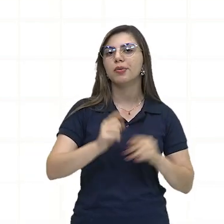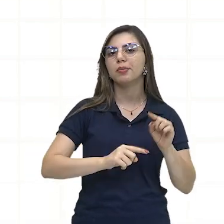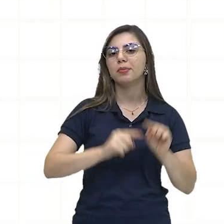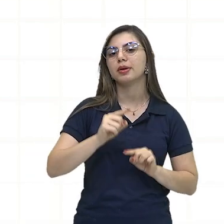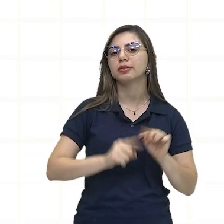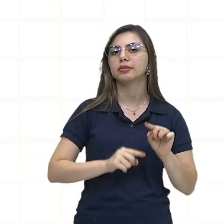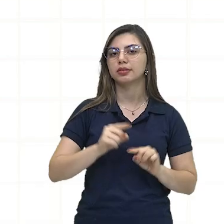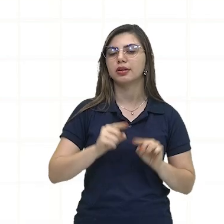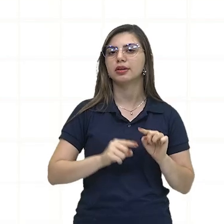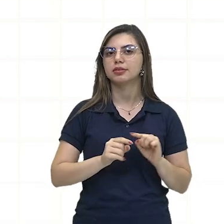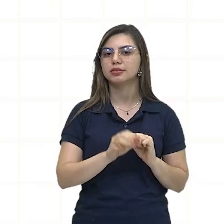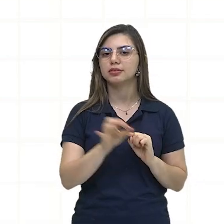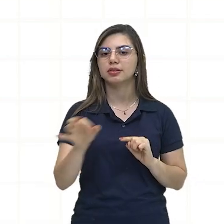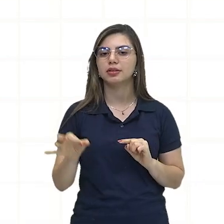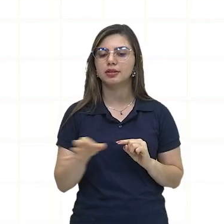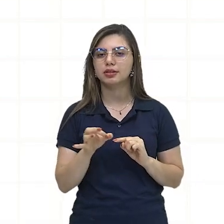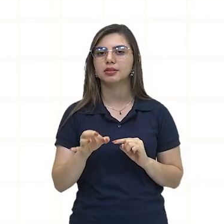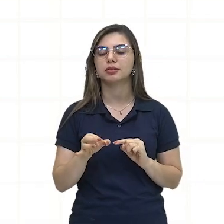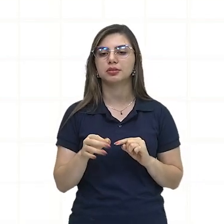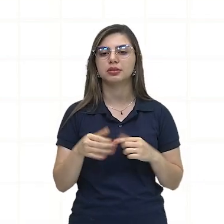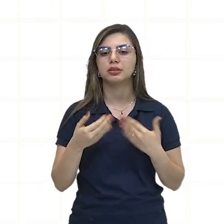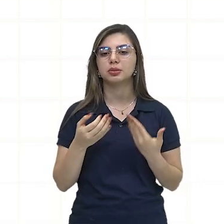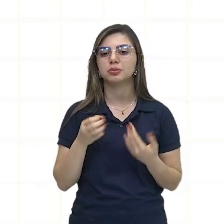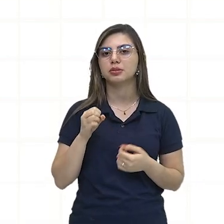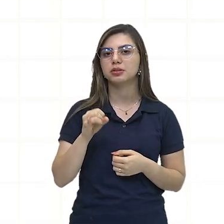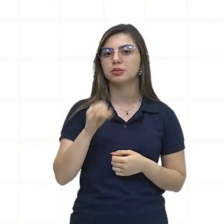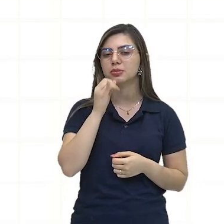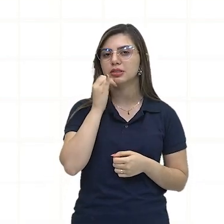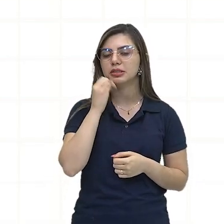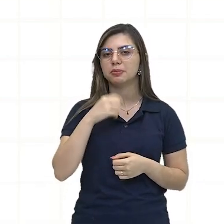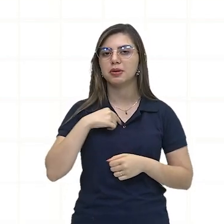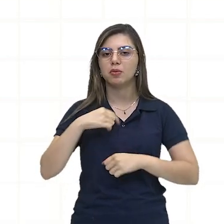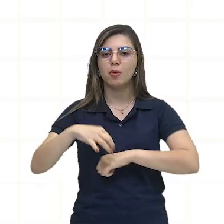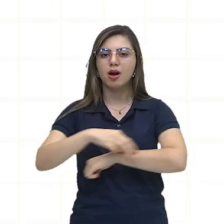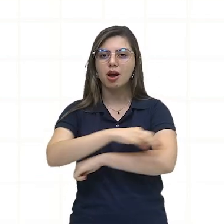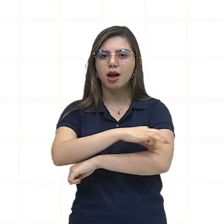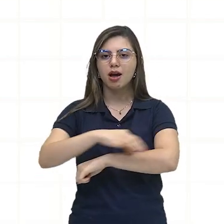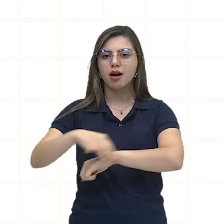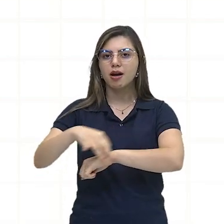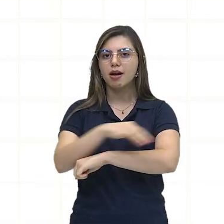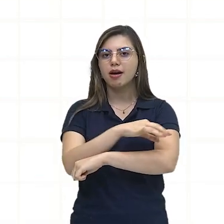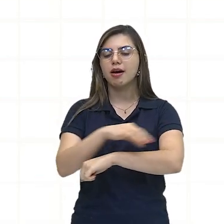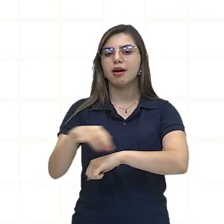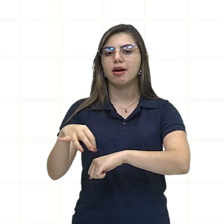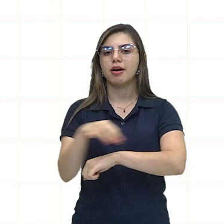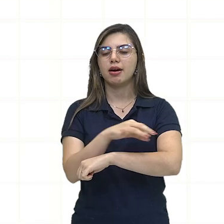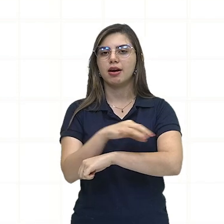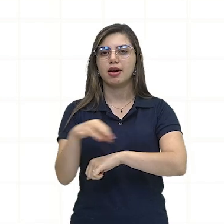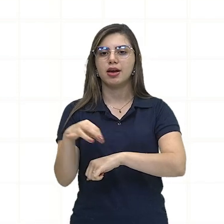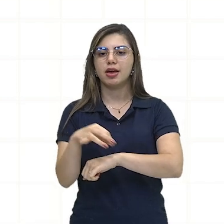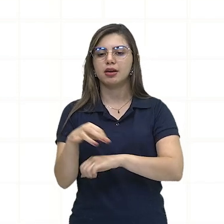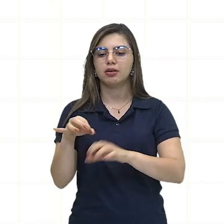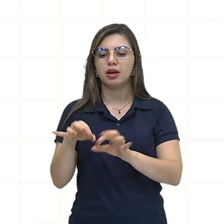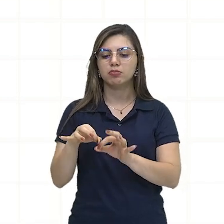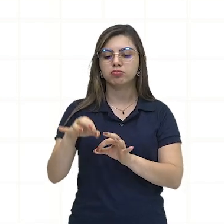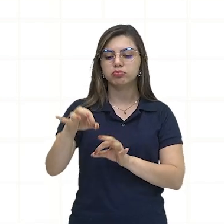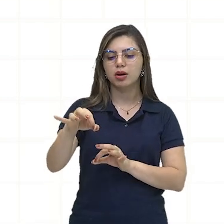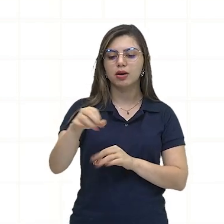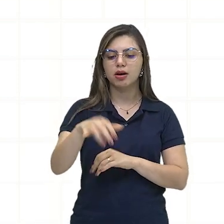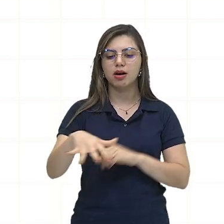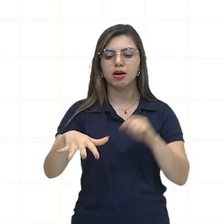estão. É exatamente aí, se eu for medir com a régua para trazer, através da escala, o tamanho de